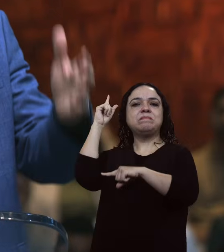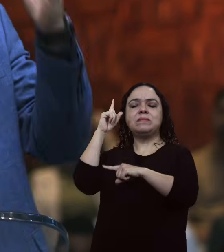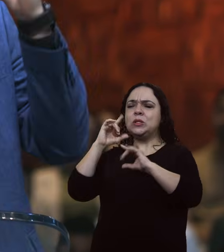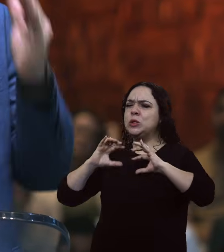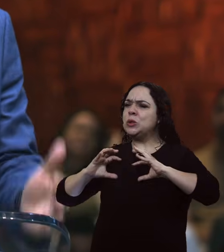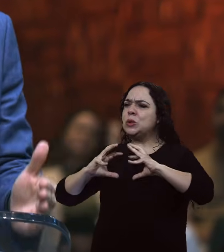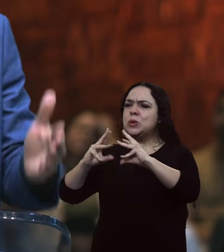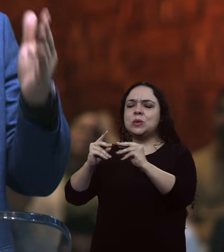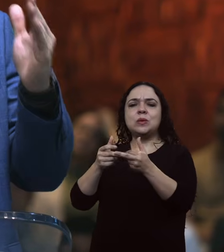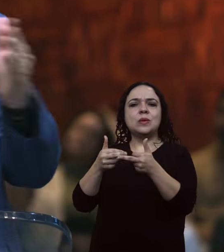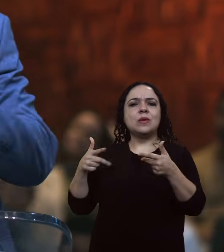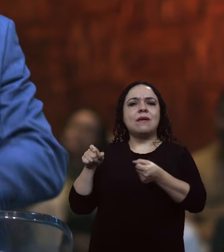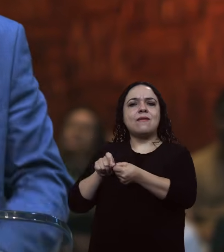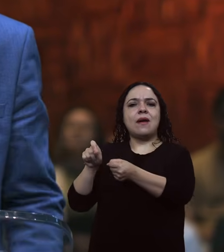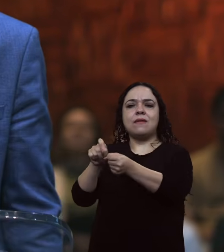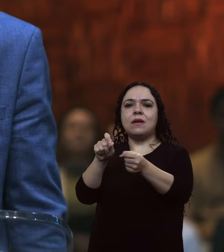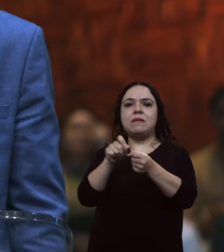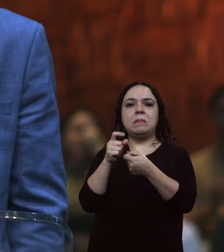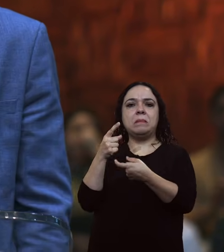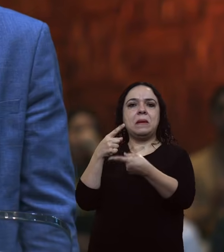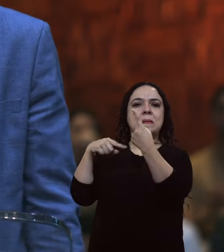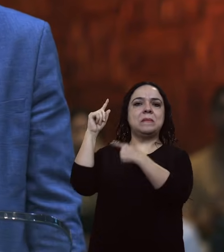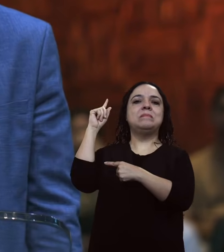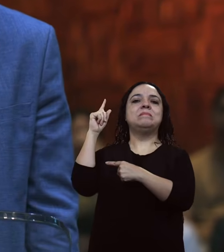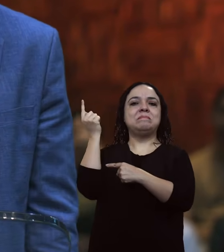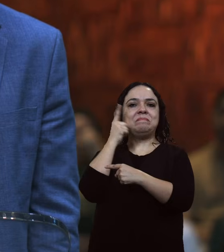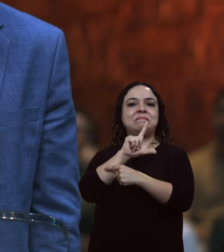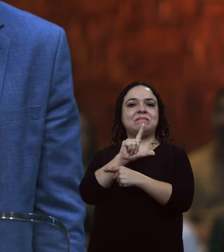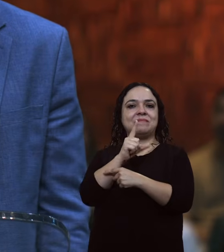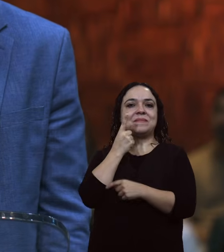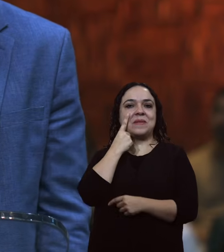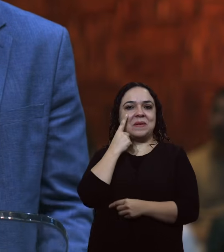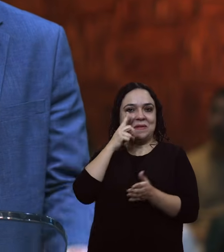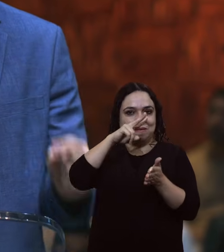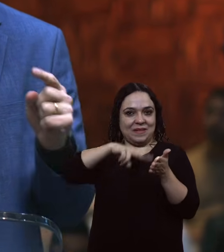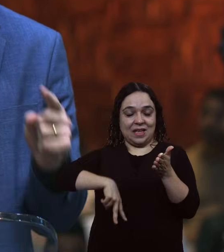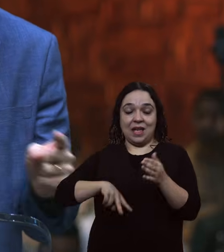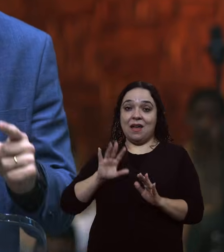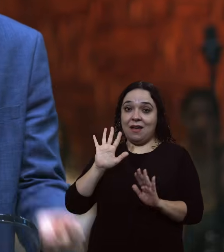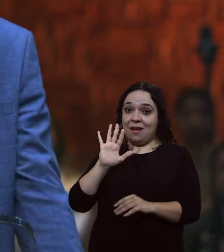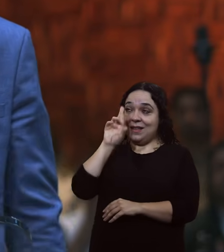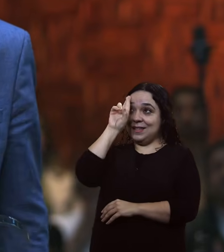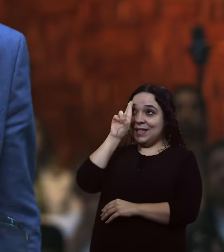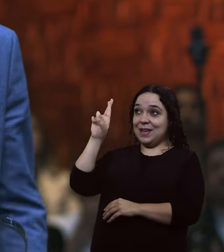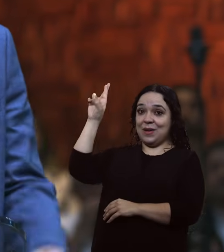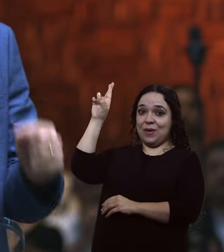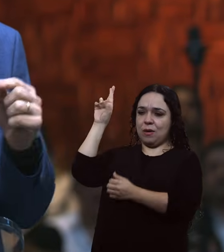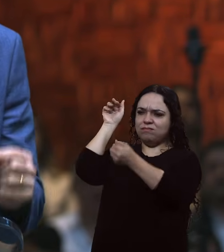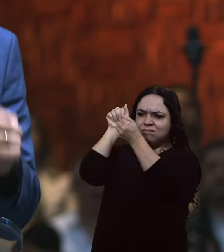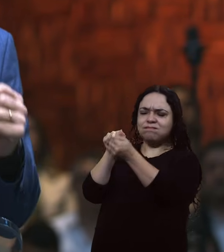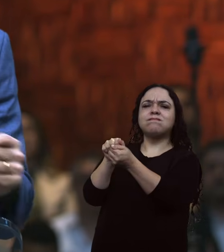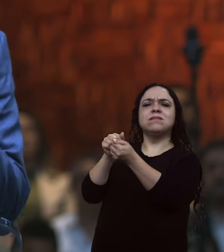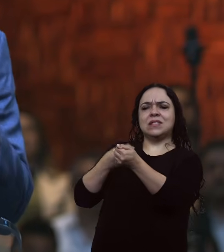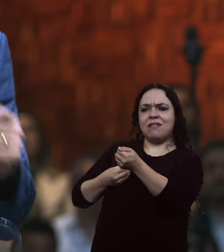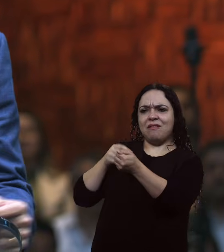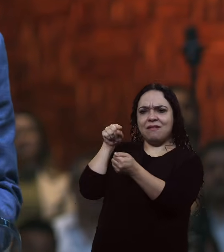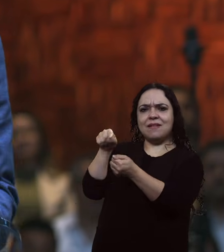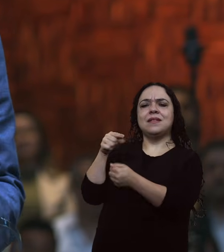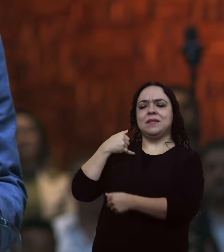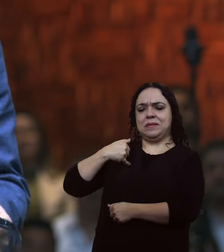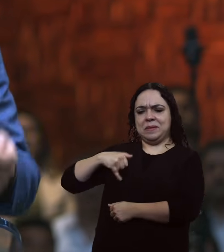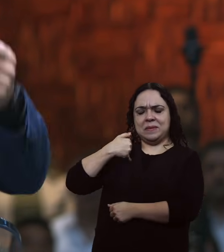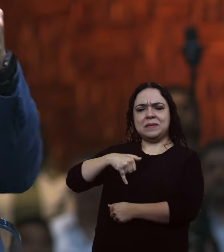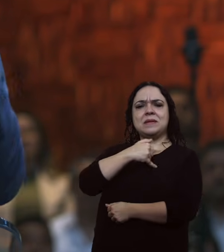tudo o que realizava. Vamos ler mais uma vez? Porque o Senhor estava com